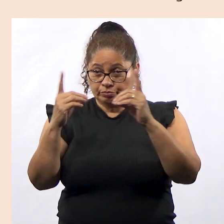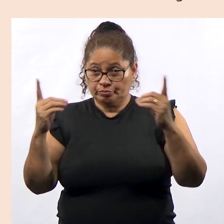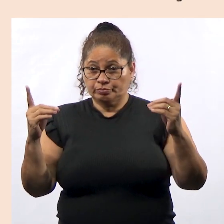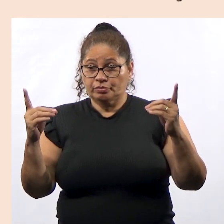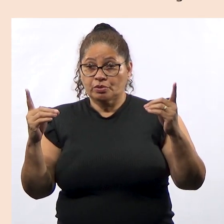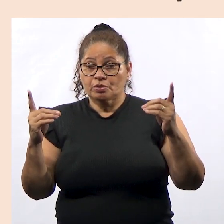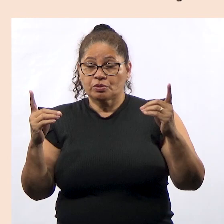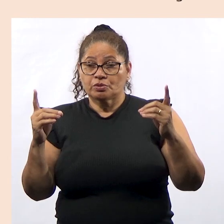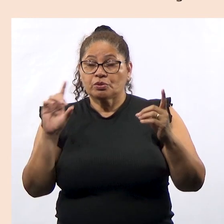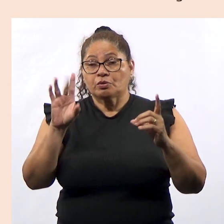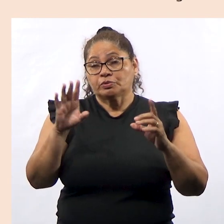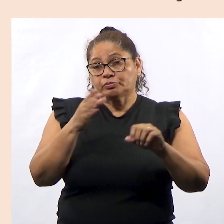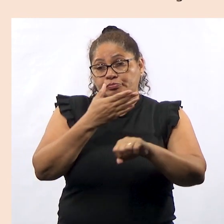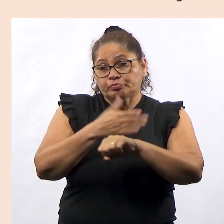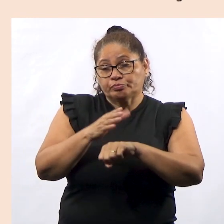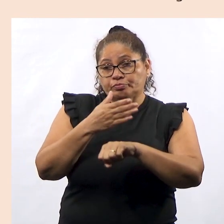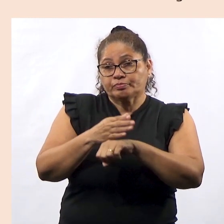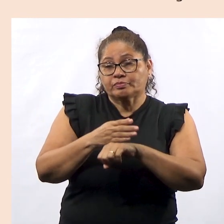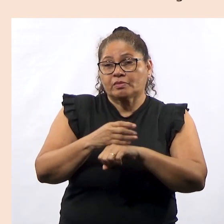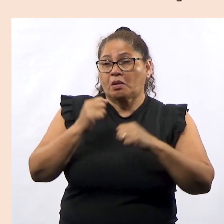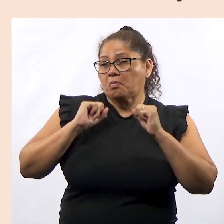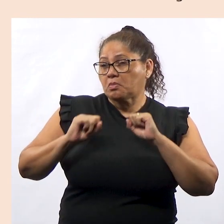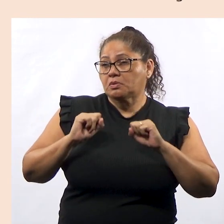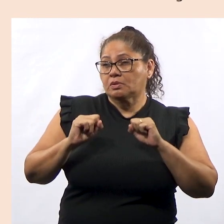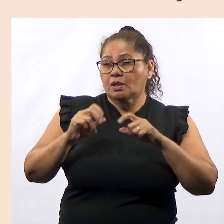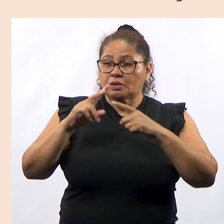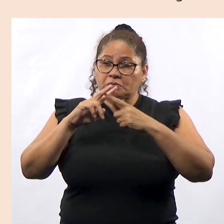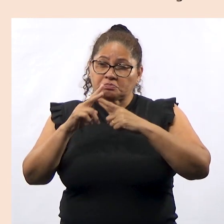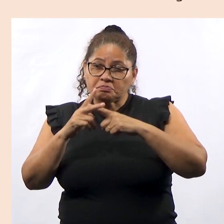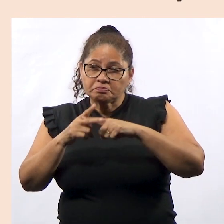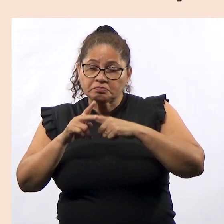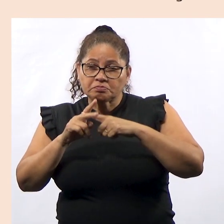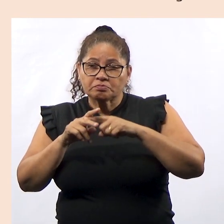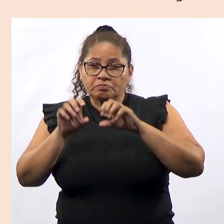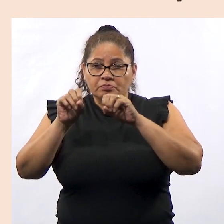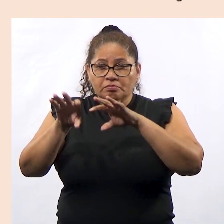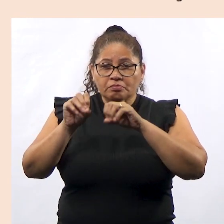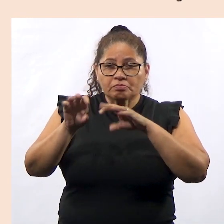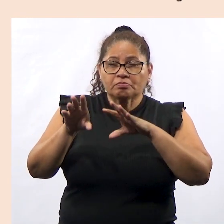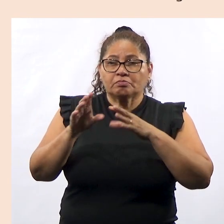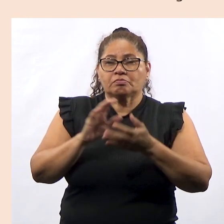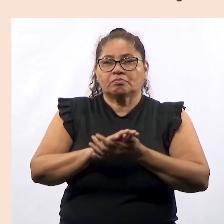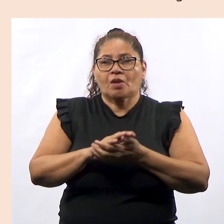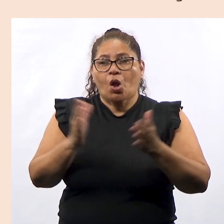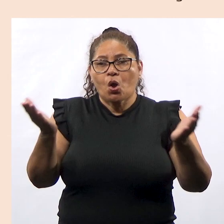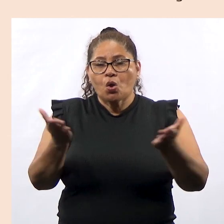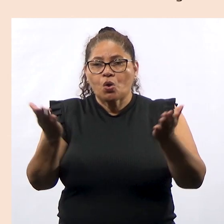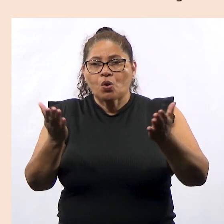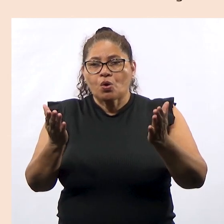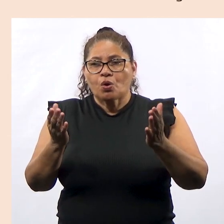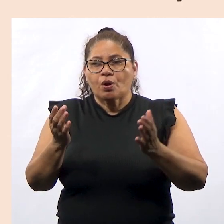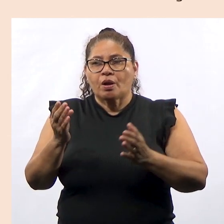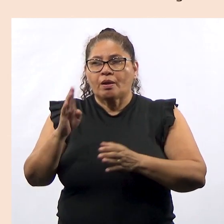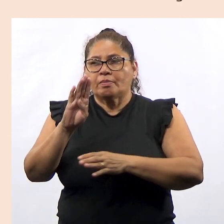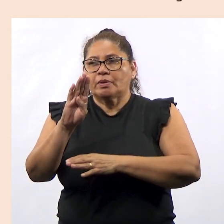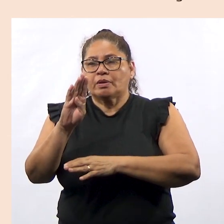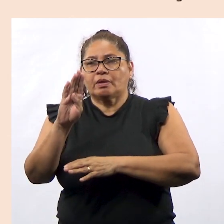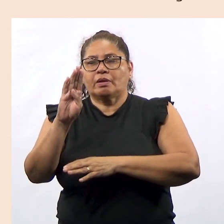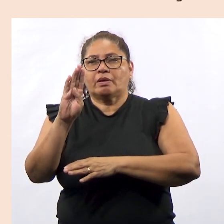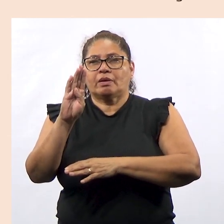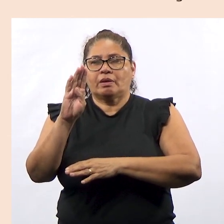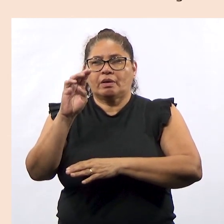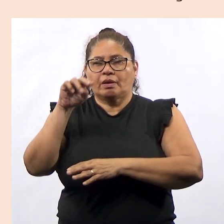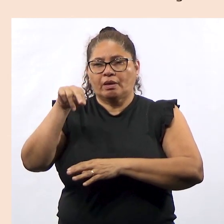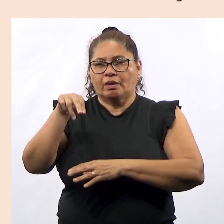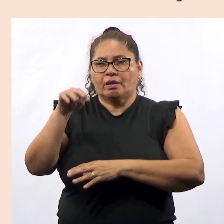para chegar na prática, existe todo um poder regulador dos sistemas educacionais, hoje da BNCC,